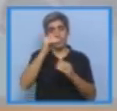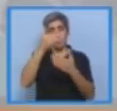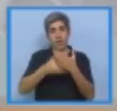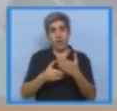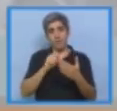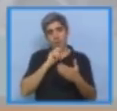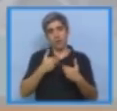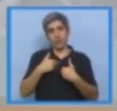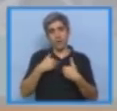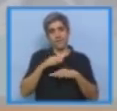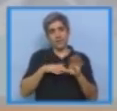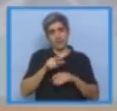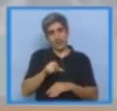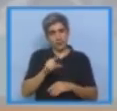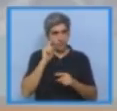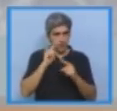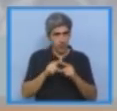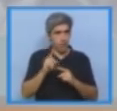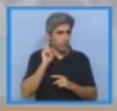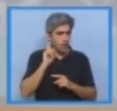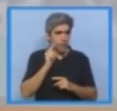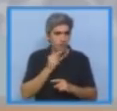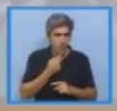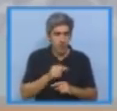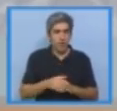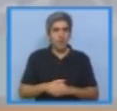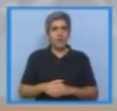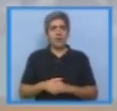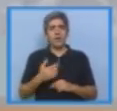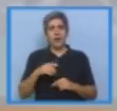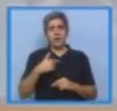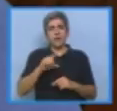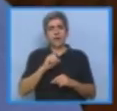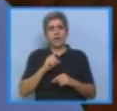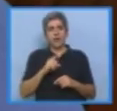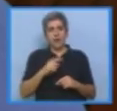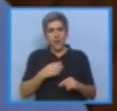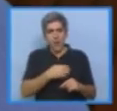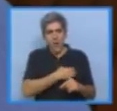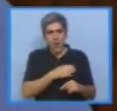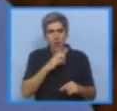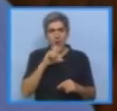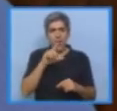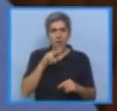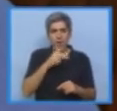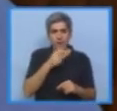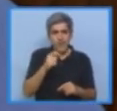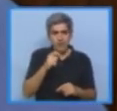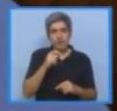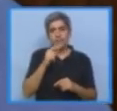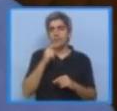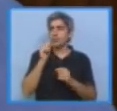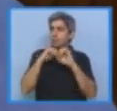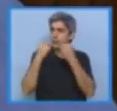nos ajudar como igreja a fazer isso, muito importante. Mas não somos um clube, né? Temos uma presença na sociedade e temos